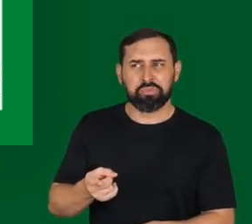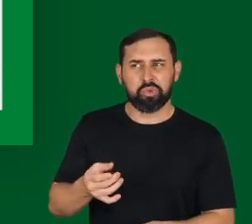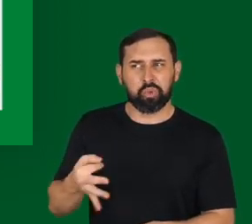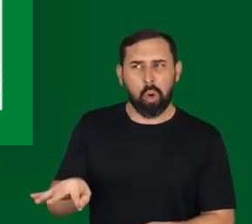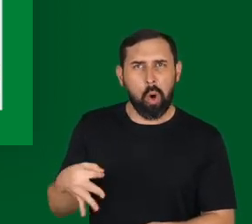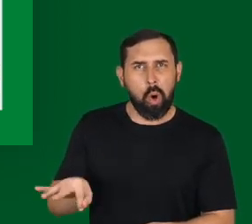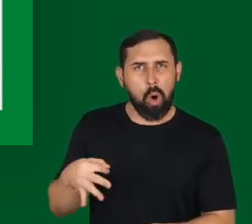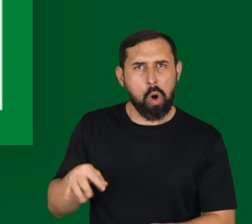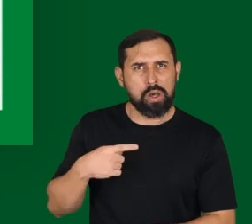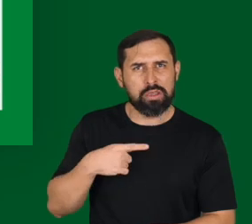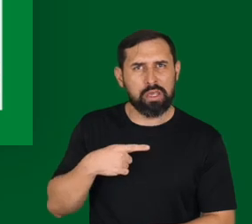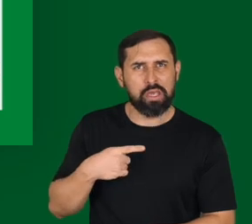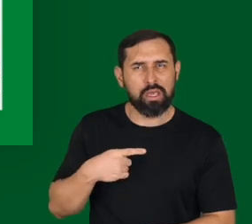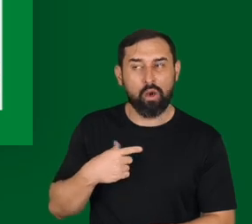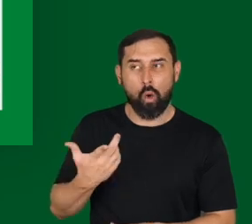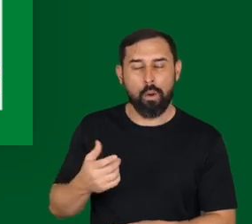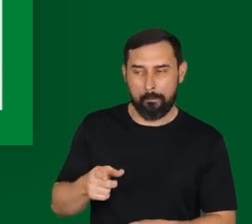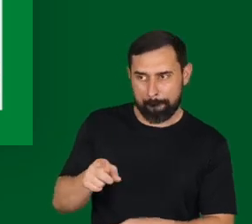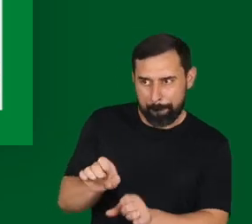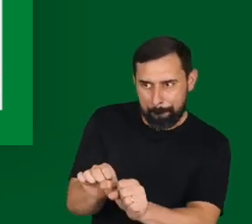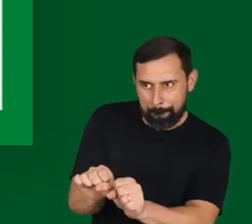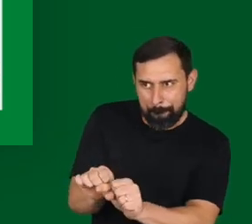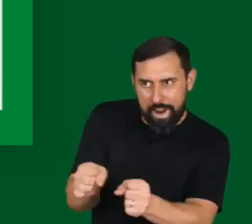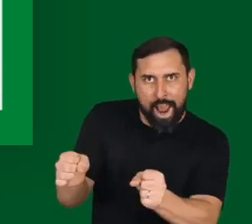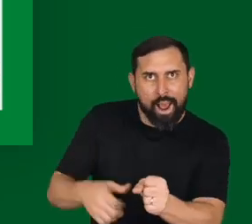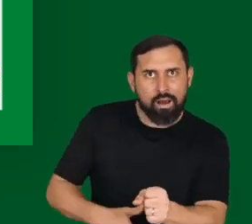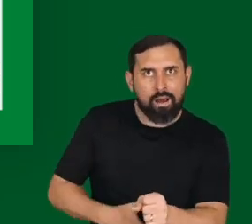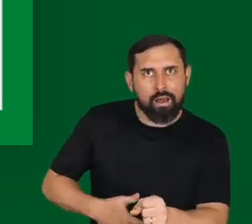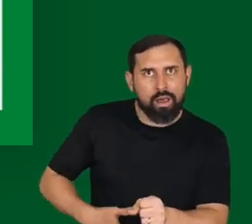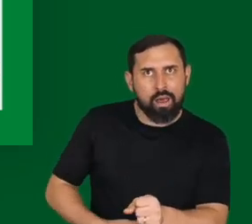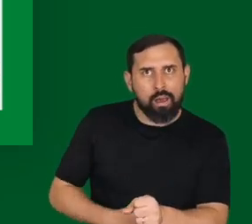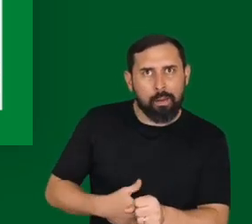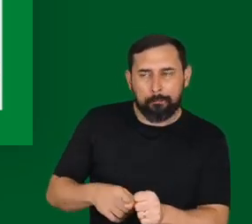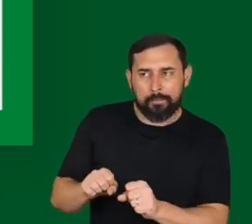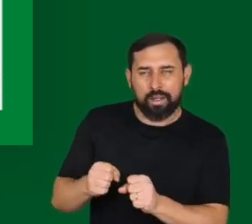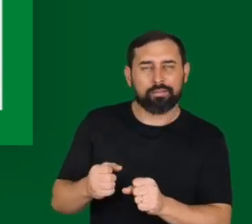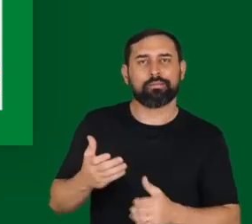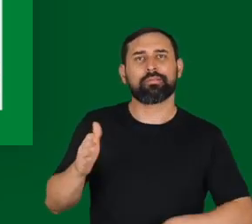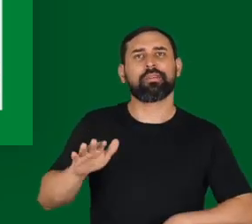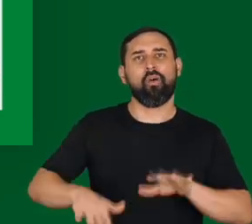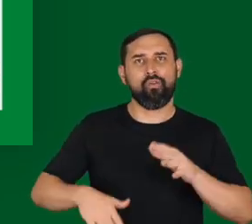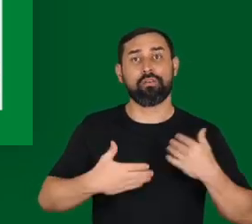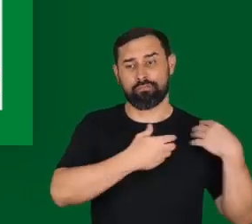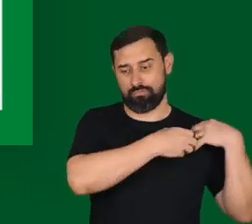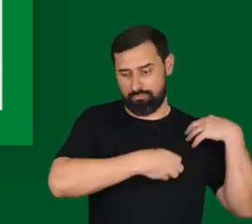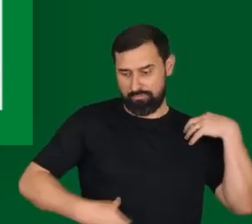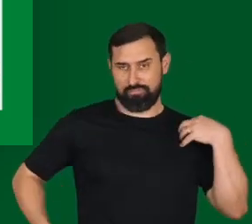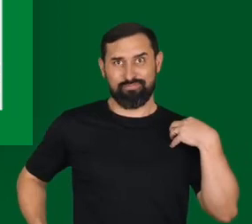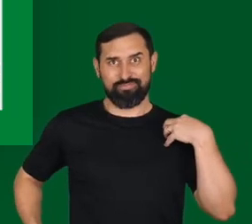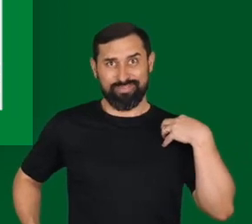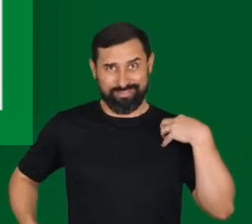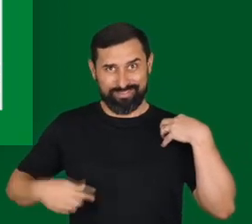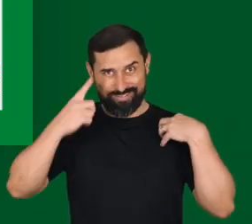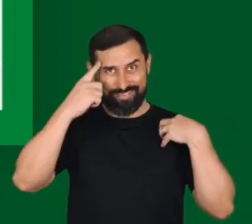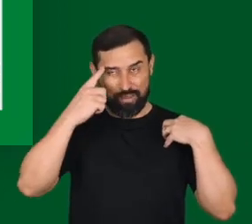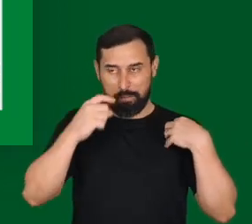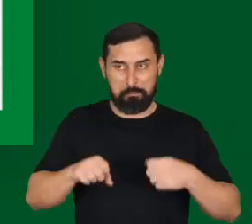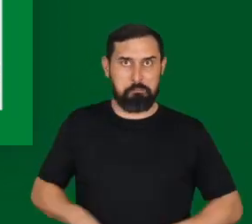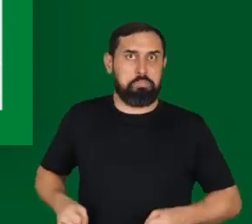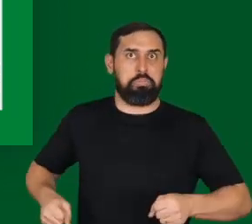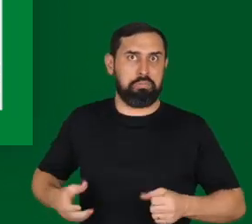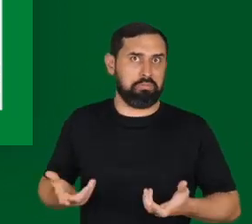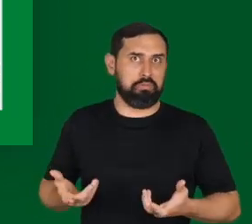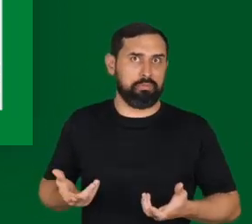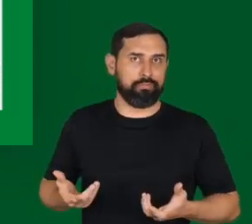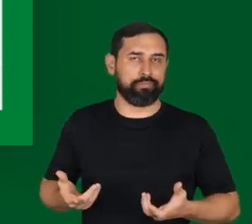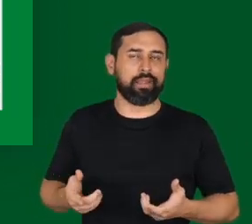está doloroso a palpação, tá? Se tem algum estigma de trauma ali também abdominal, principalmente de cinto de segurança, que